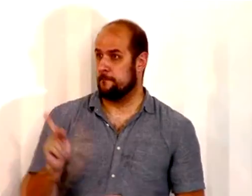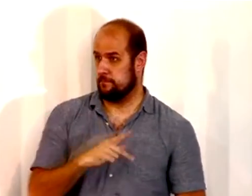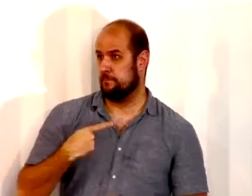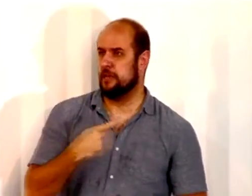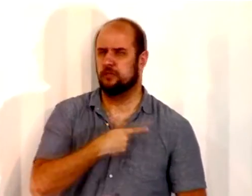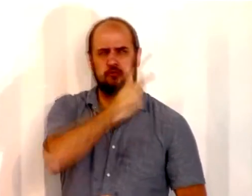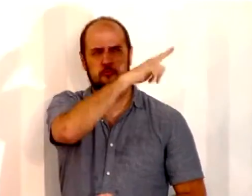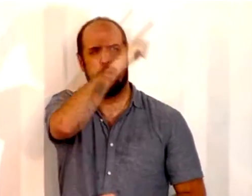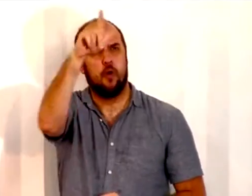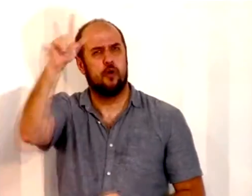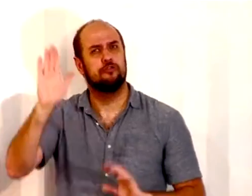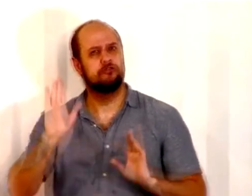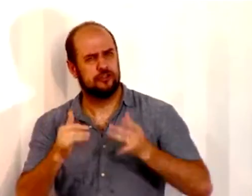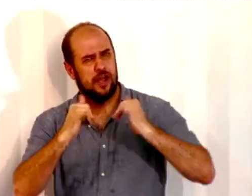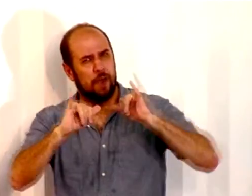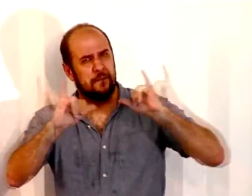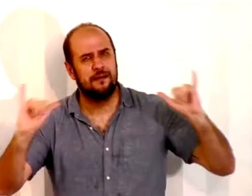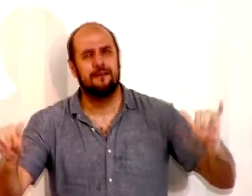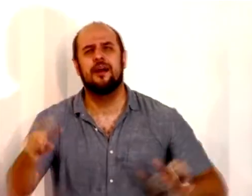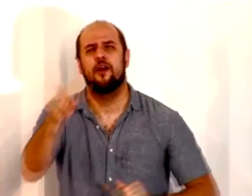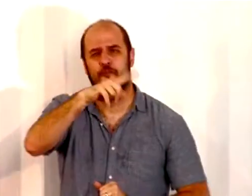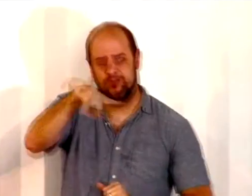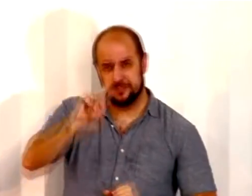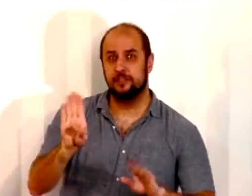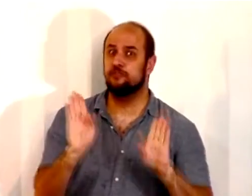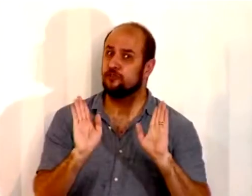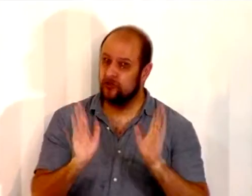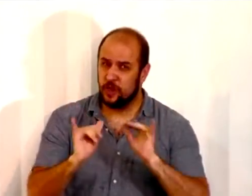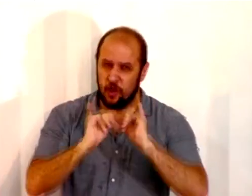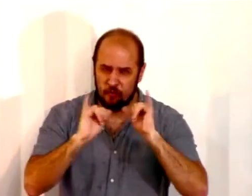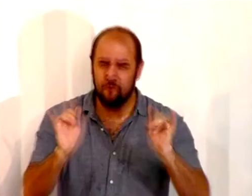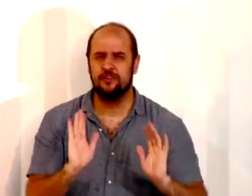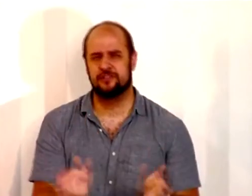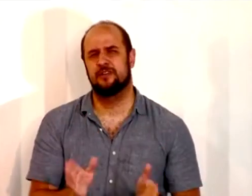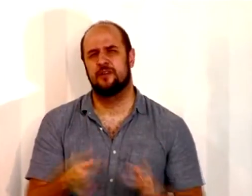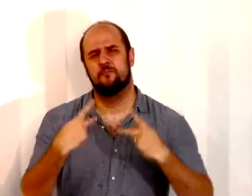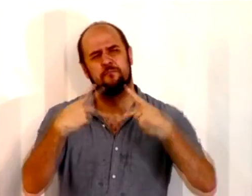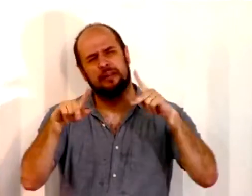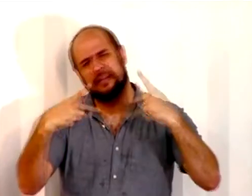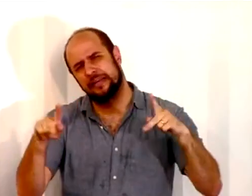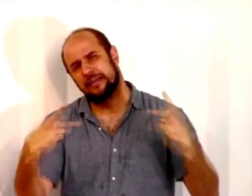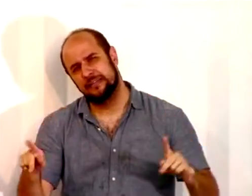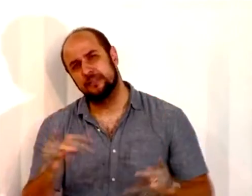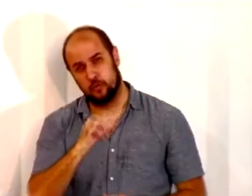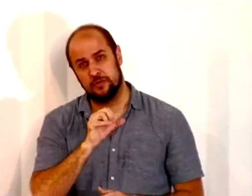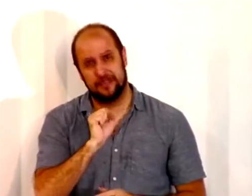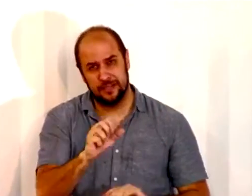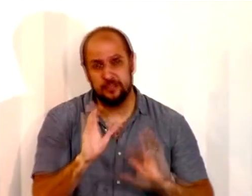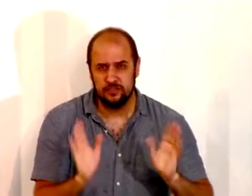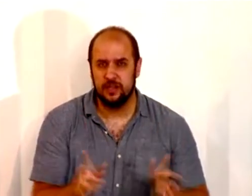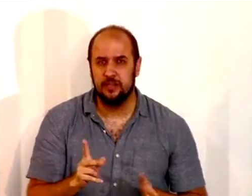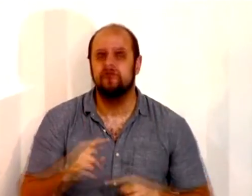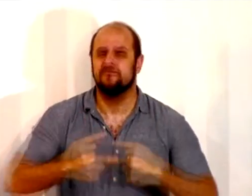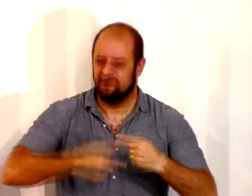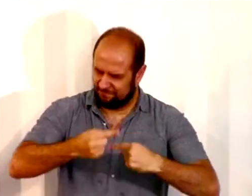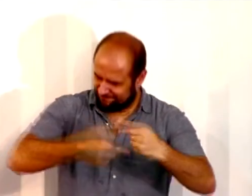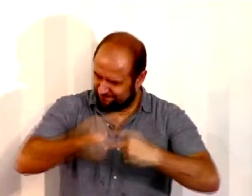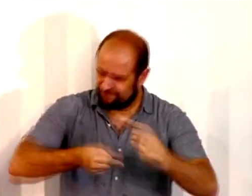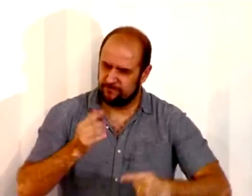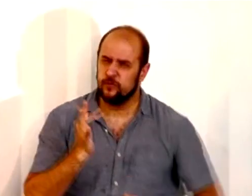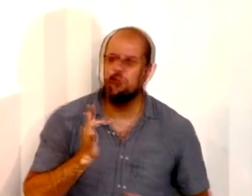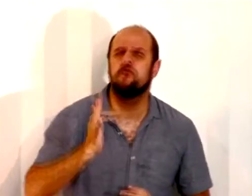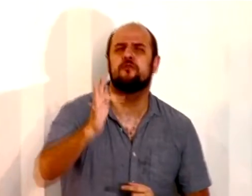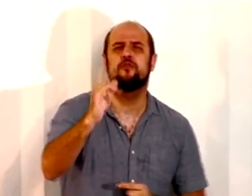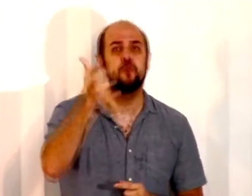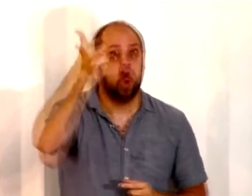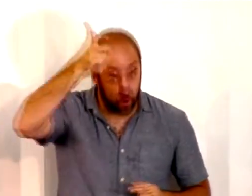pregou, outros pastores já pregaram e vão pregar, e você certamente já ouviu muitas outras mensagens nesse texto, e continuará, e se Deus permitir, daqui um